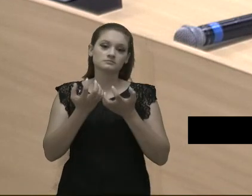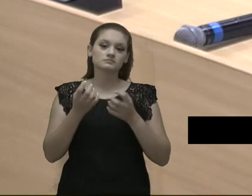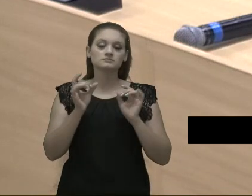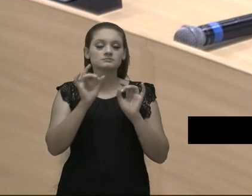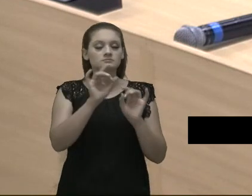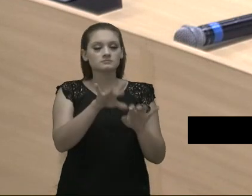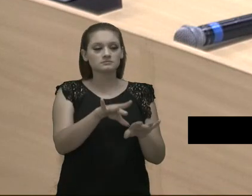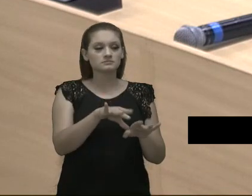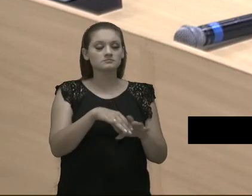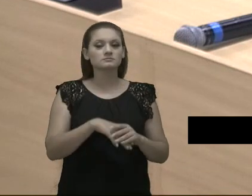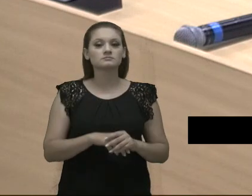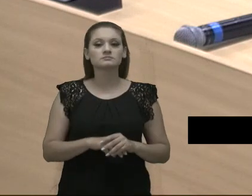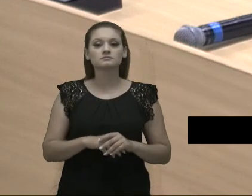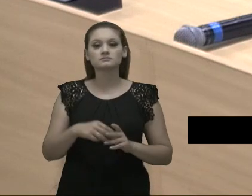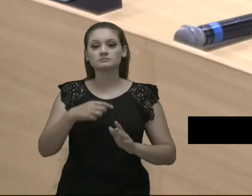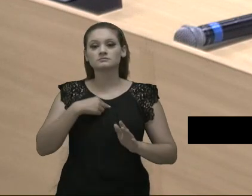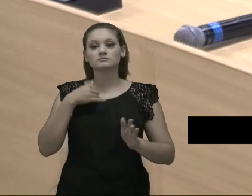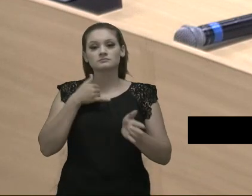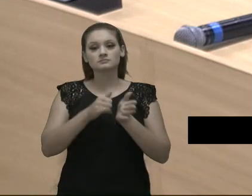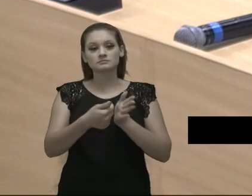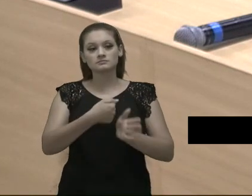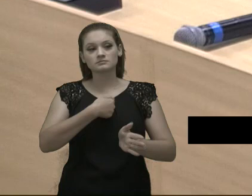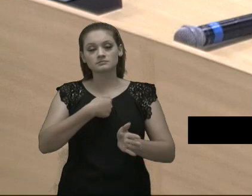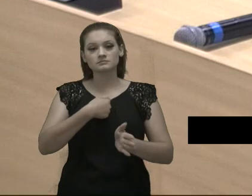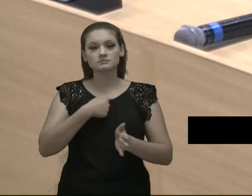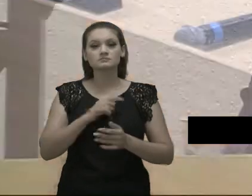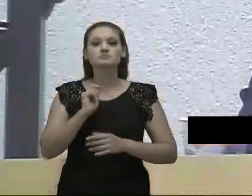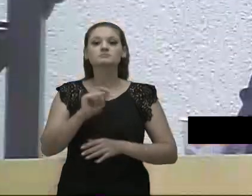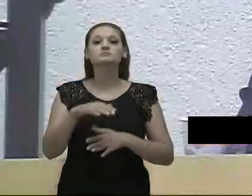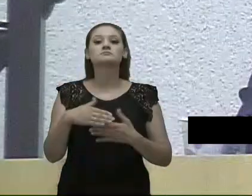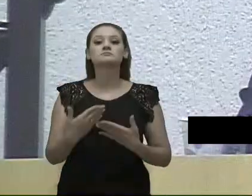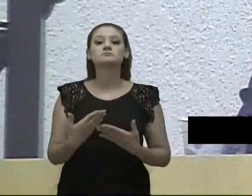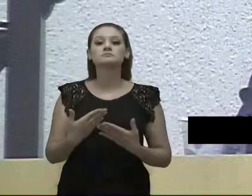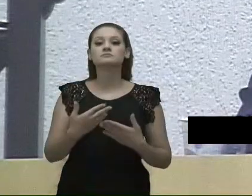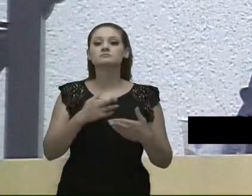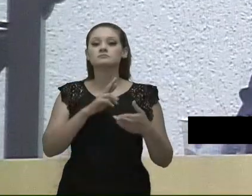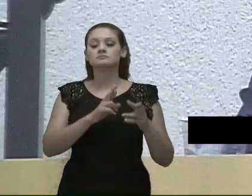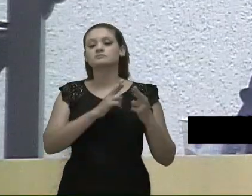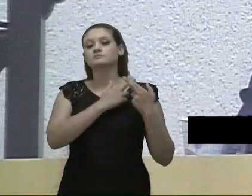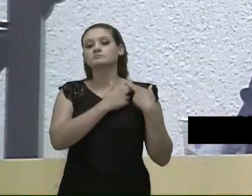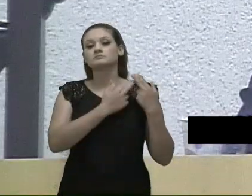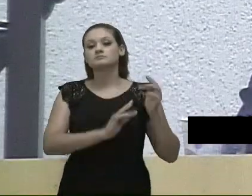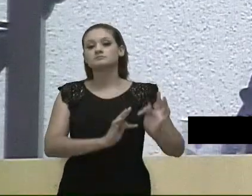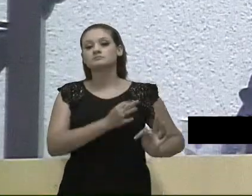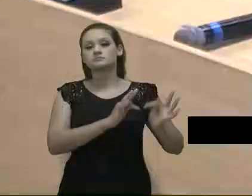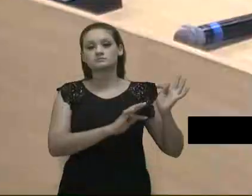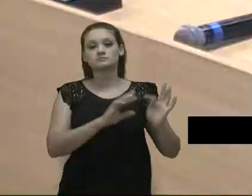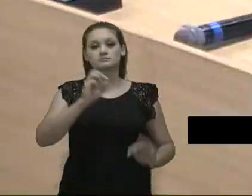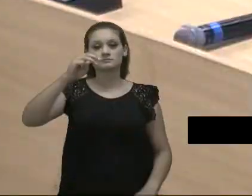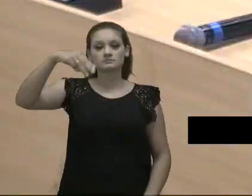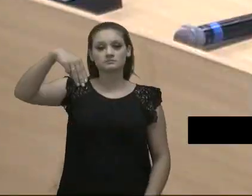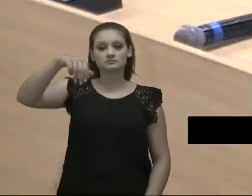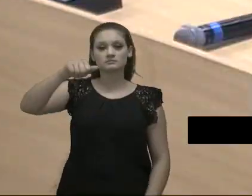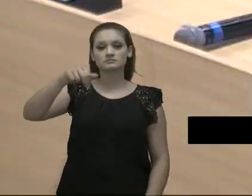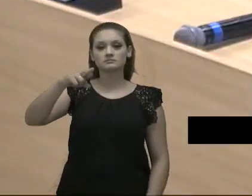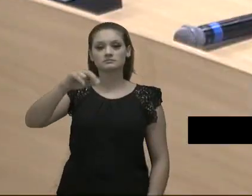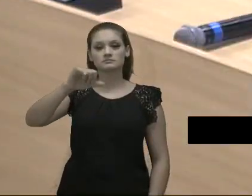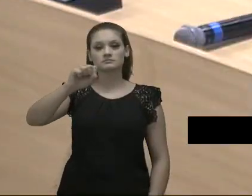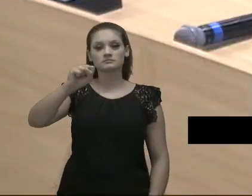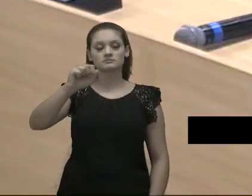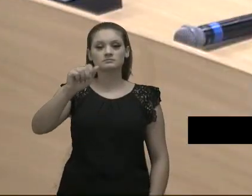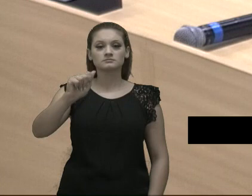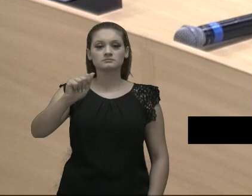o cargo e me indicou. Quem era essa responsável técnica? Você lembra do nome dela? Marisa. Marisa,